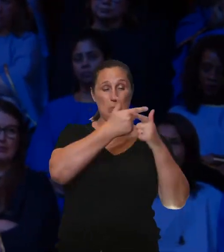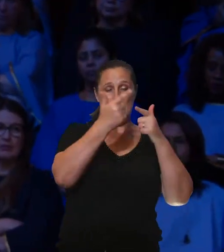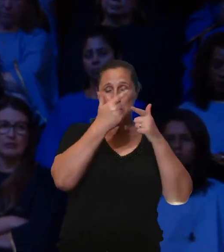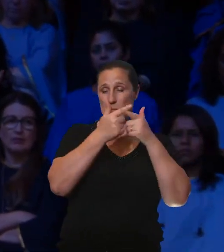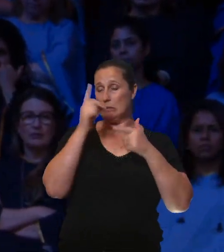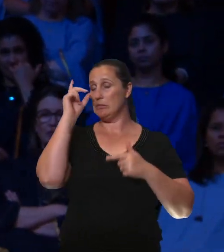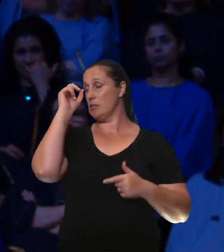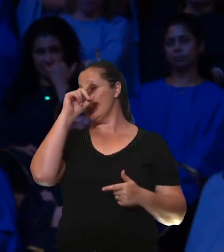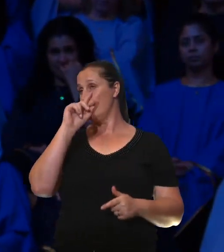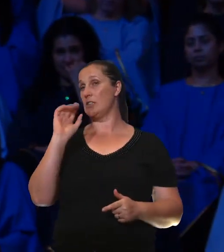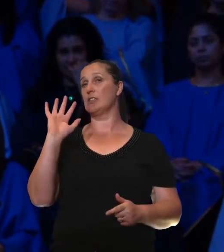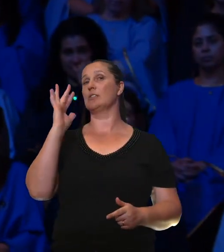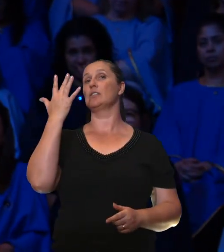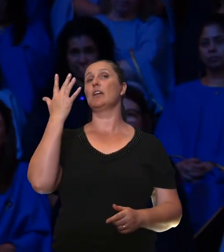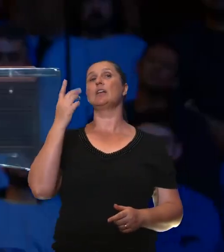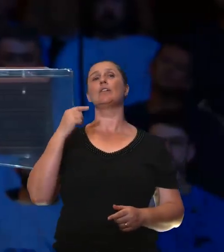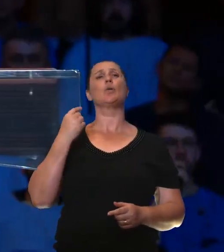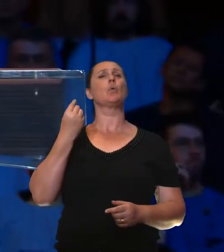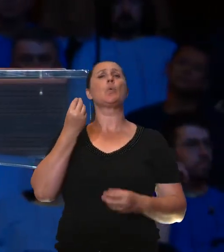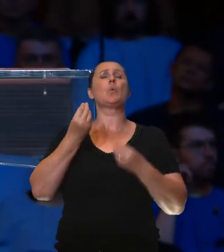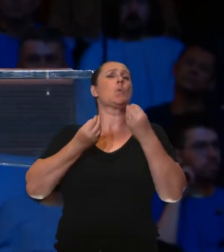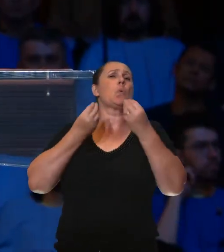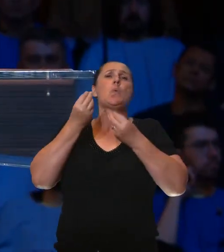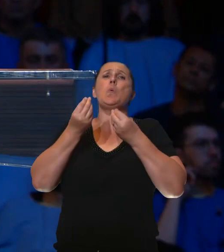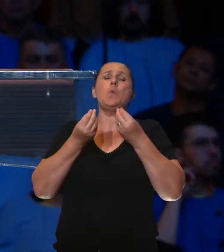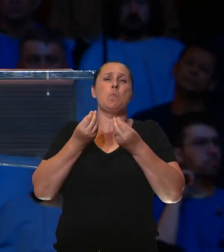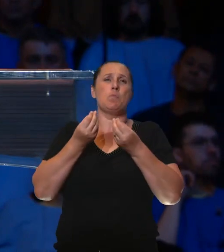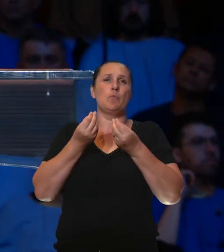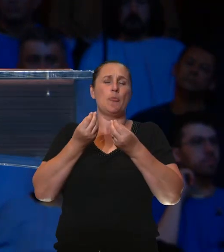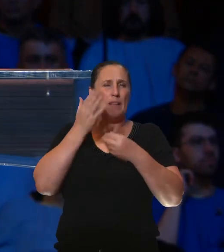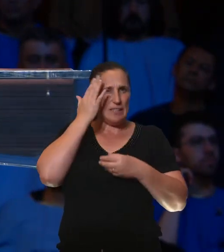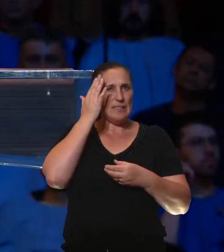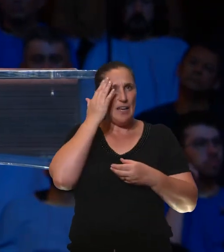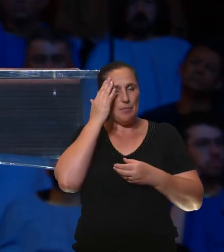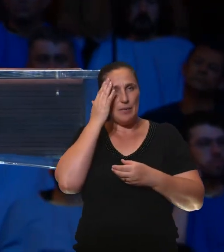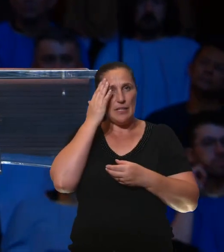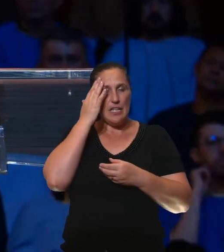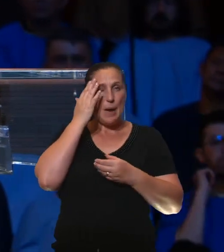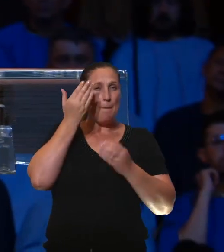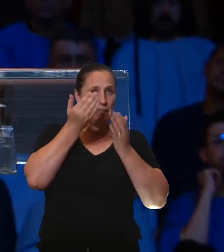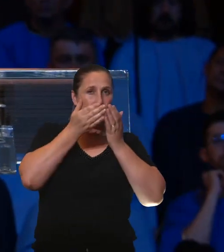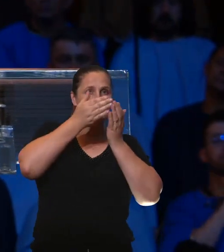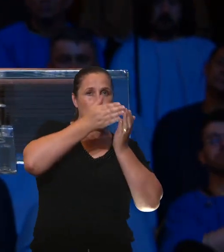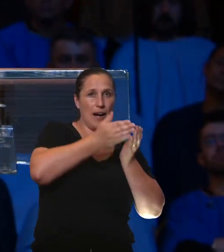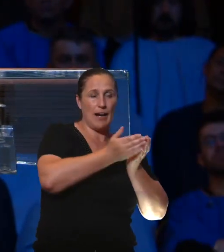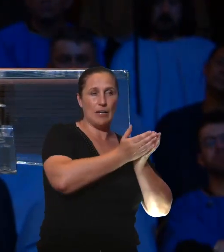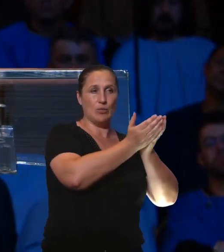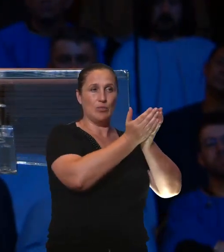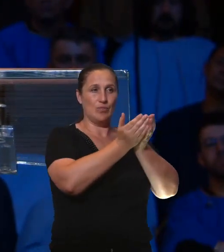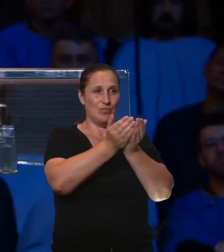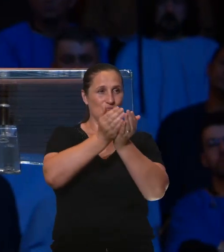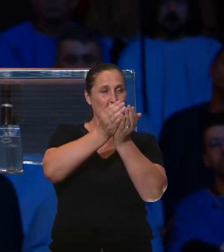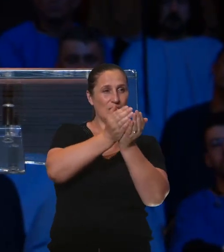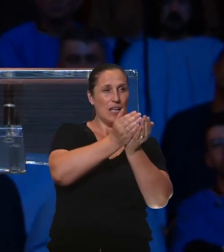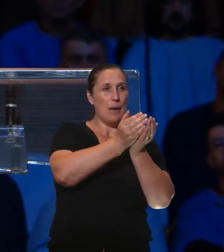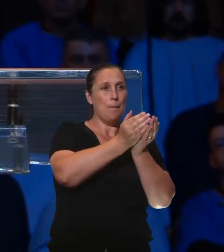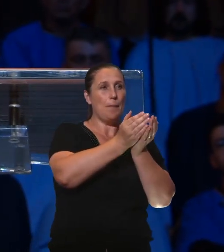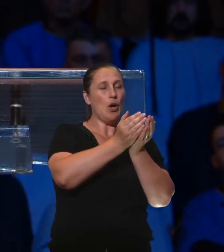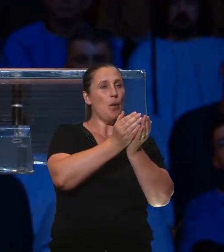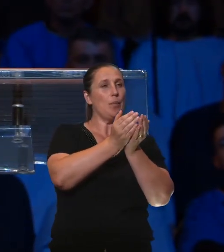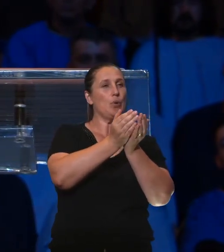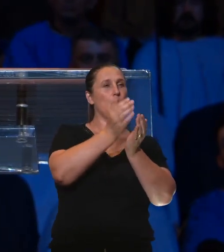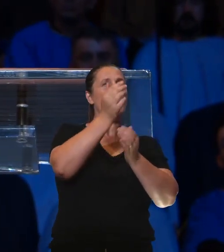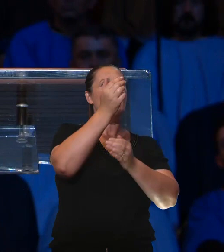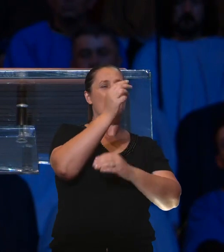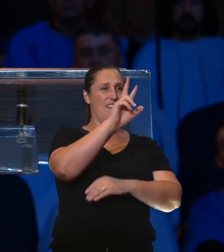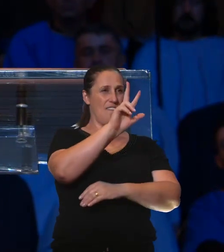contrários, como é que se navega com os barcos nos tempos de Jesus? Eram barcos que se moviam com vela e com